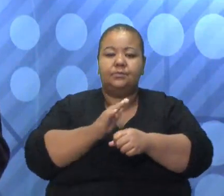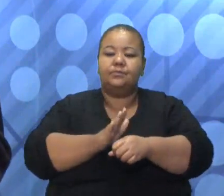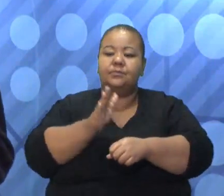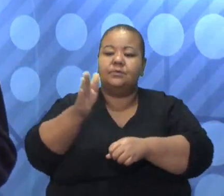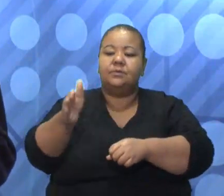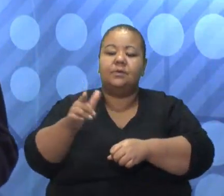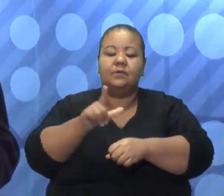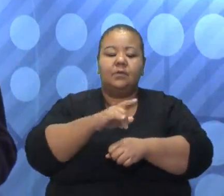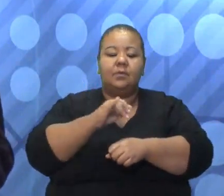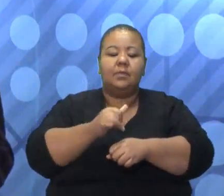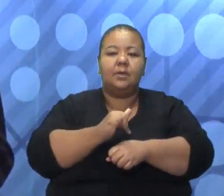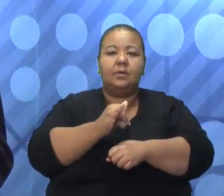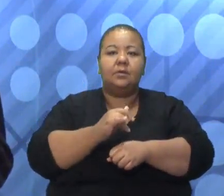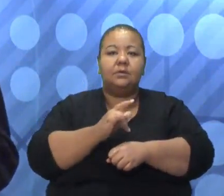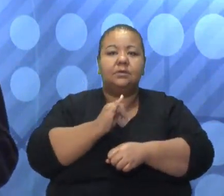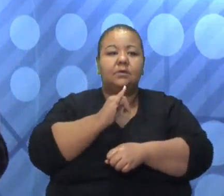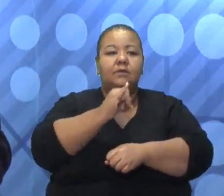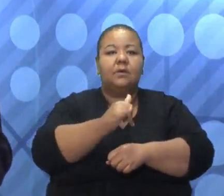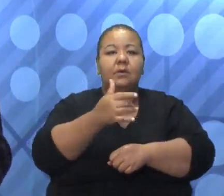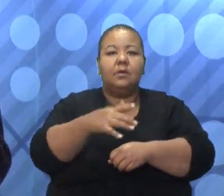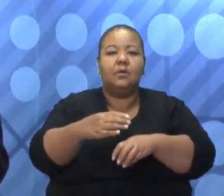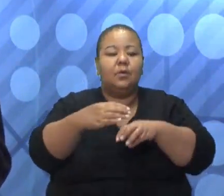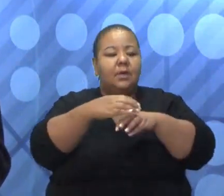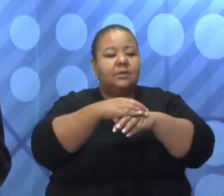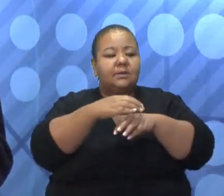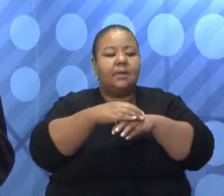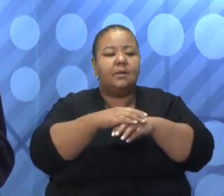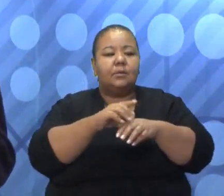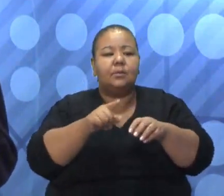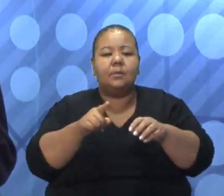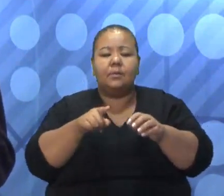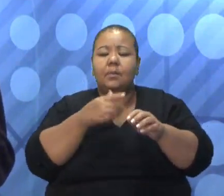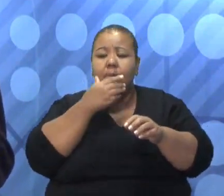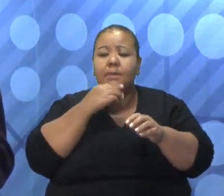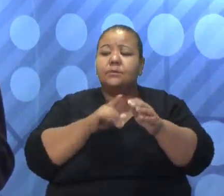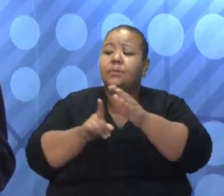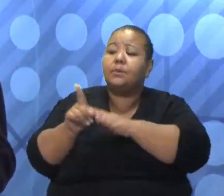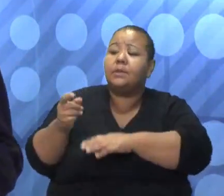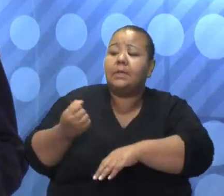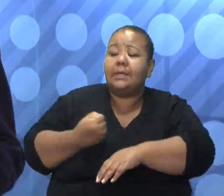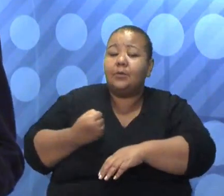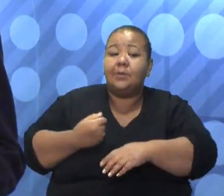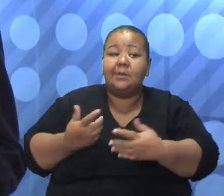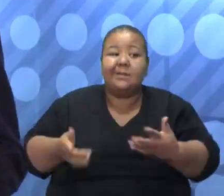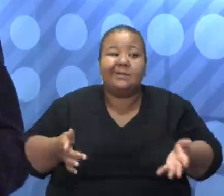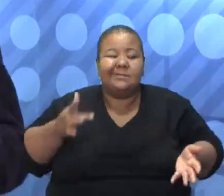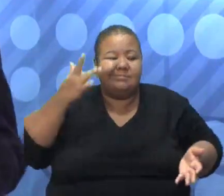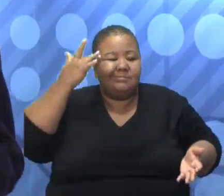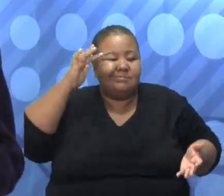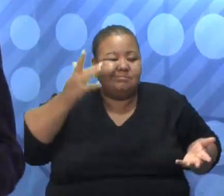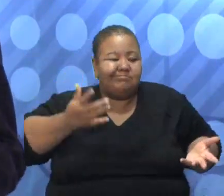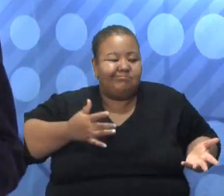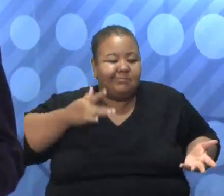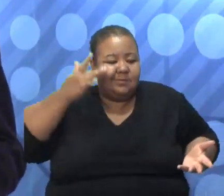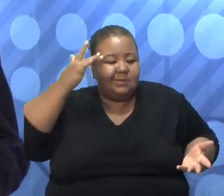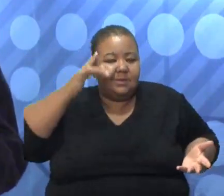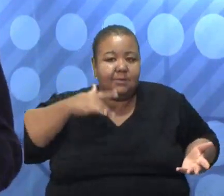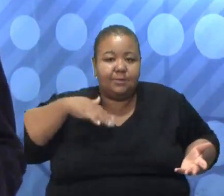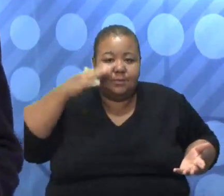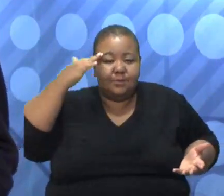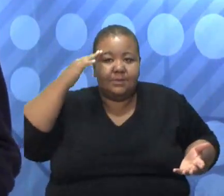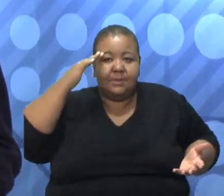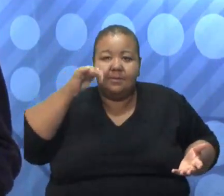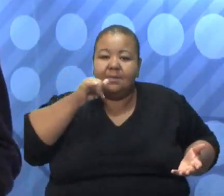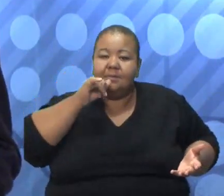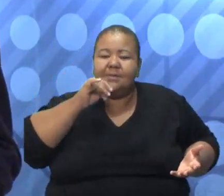loja de sapatos e falo assim, ó, eu quero um sapato. Que número? Não tem padrão. Né? Então a gente não sabe como comprar. Vai imaginando o